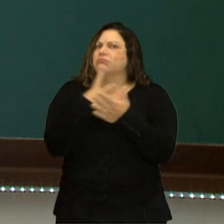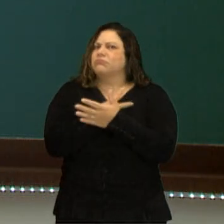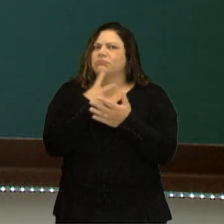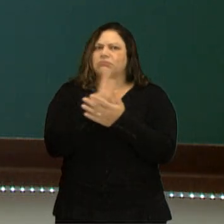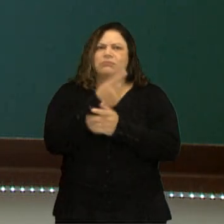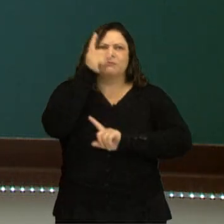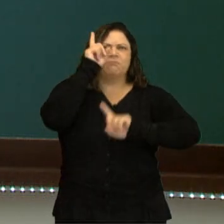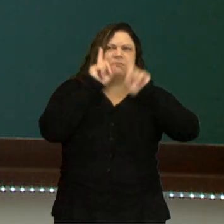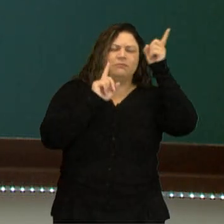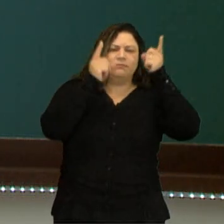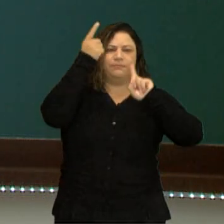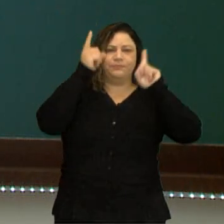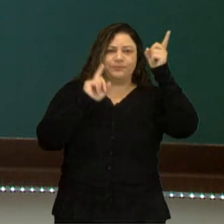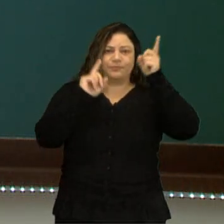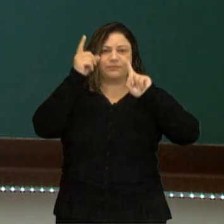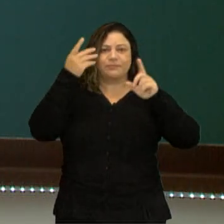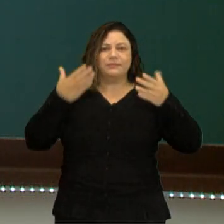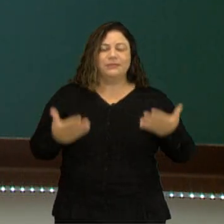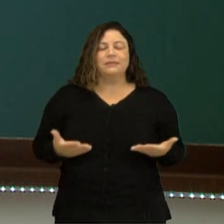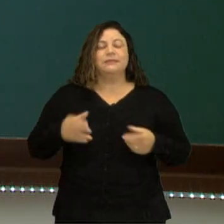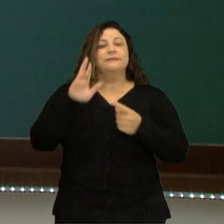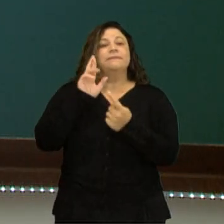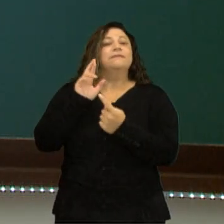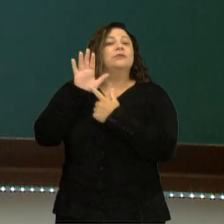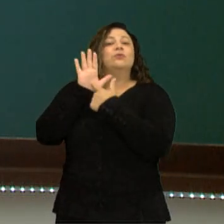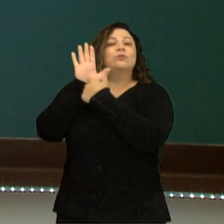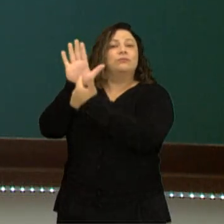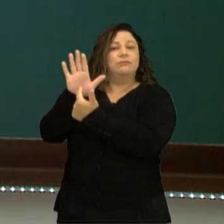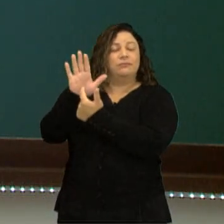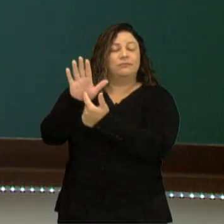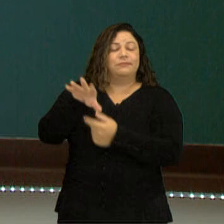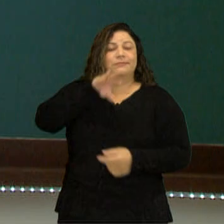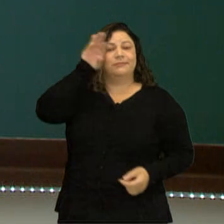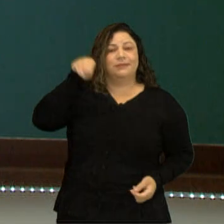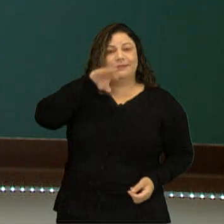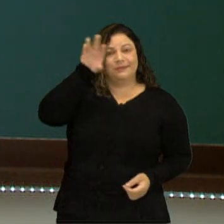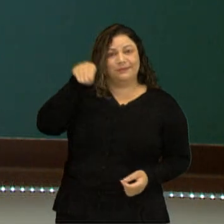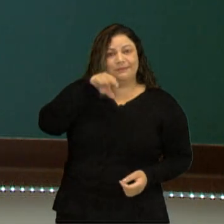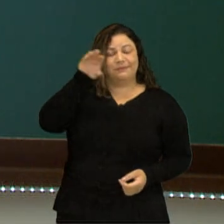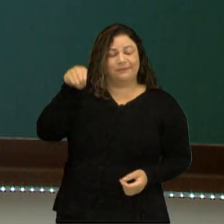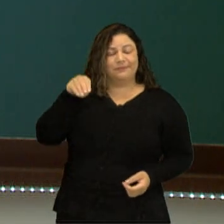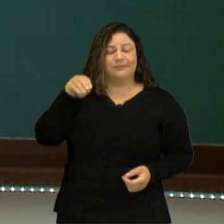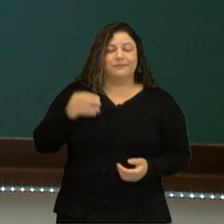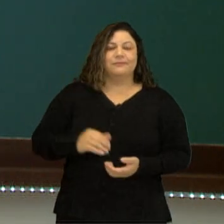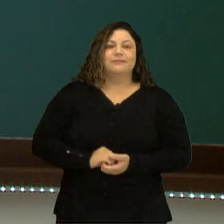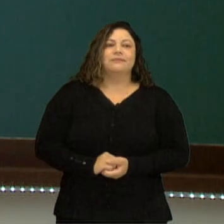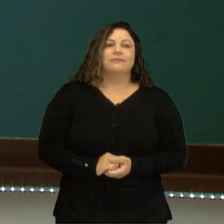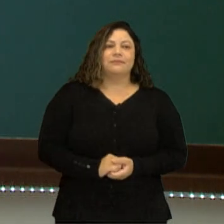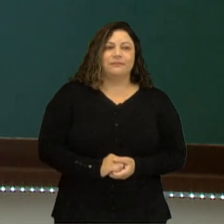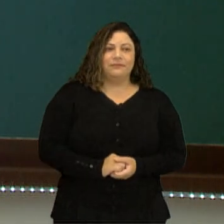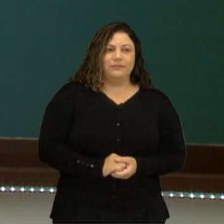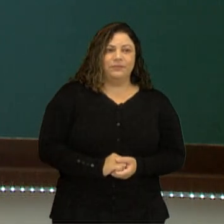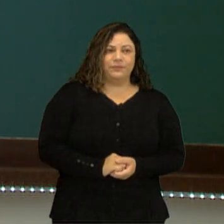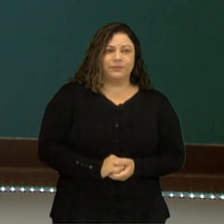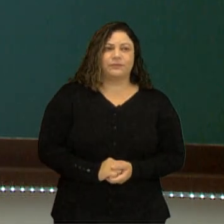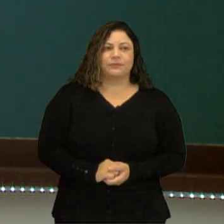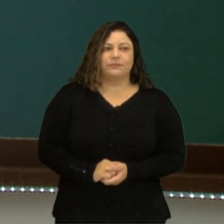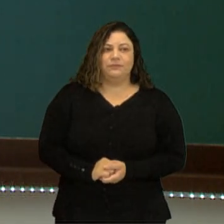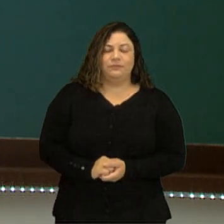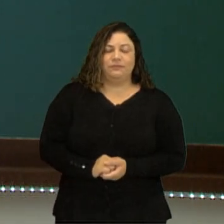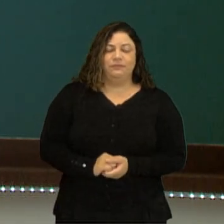gírias, quando a gente for fazer uma apresentação, uma oralidade ali. Então, a gente utiliza a linguagem formal. E